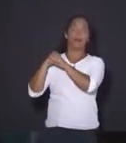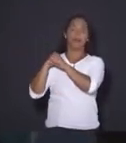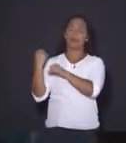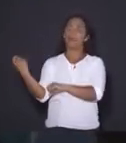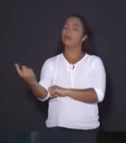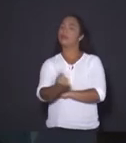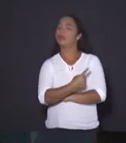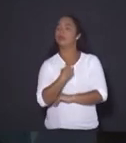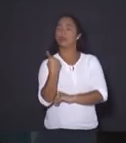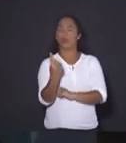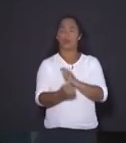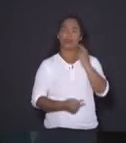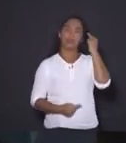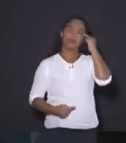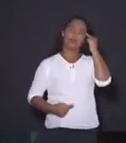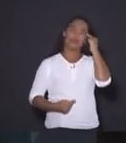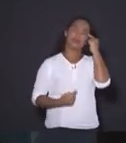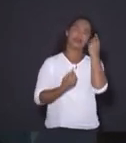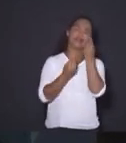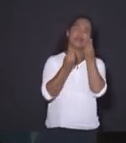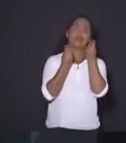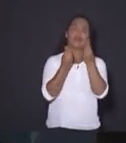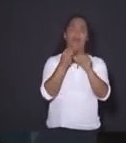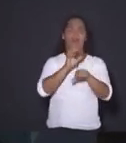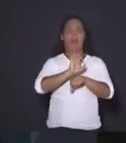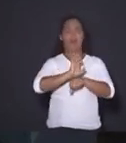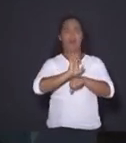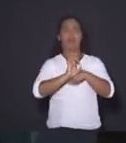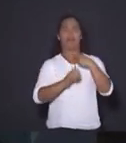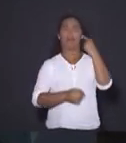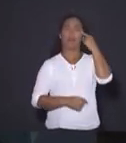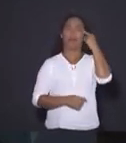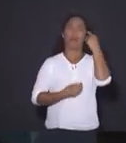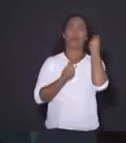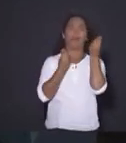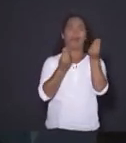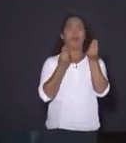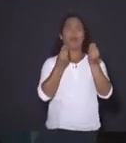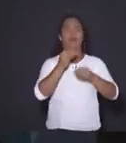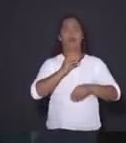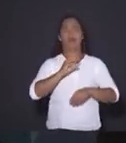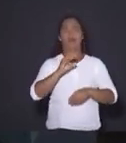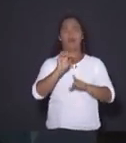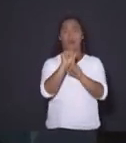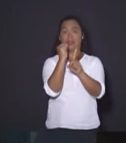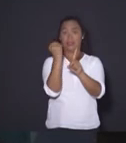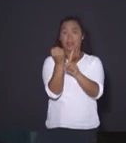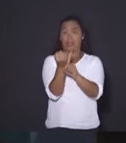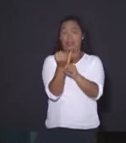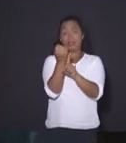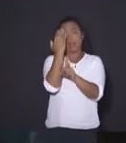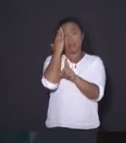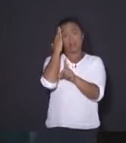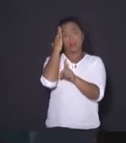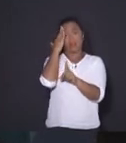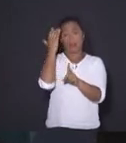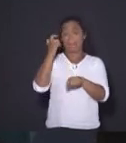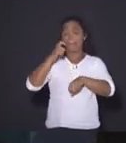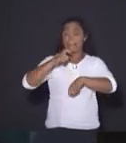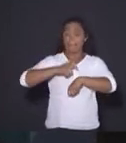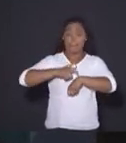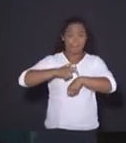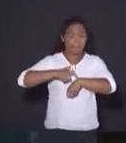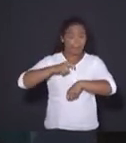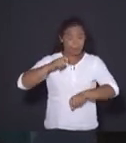pensar em disputar nesse estado disputará ainda a sociedade disputar institucionalidade visto que a qualquer momento a gente pode ter uma ruptura de